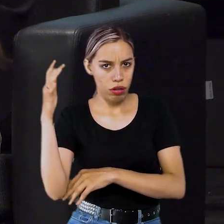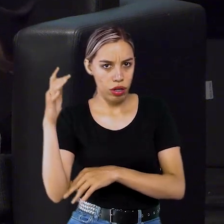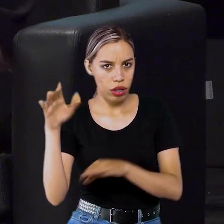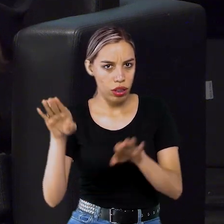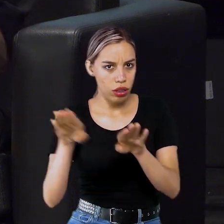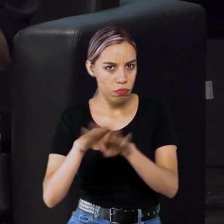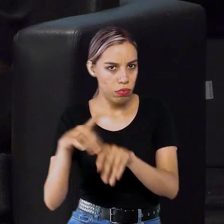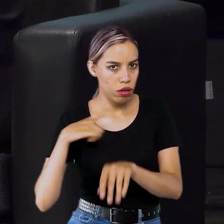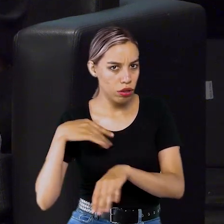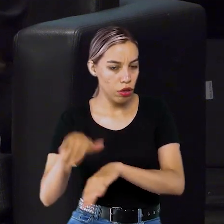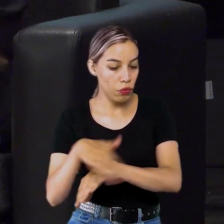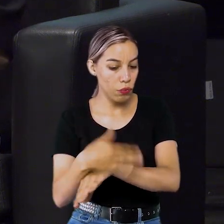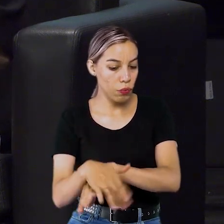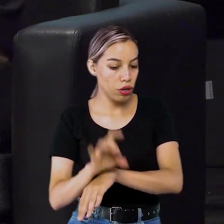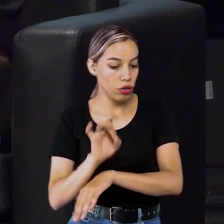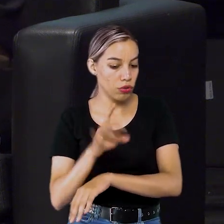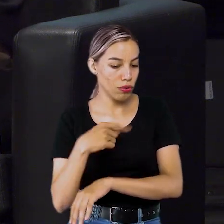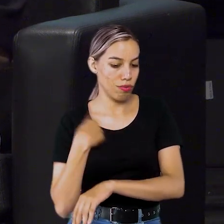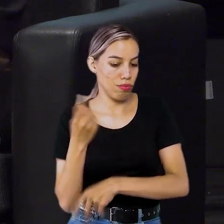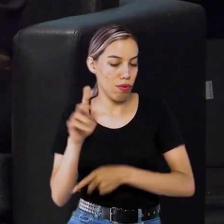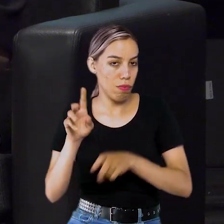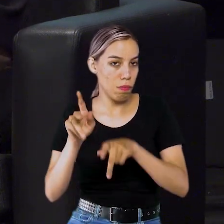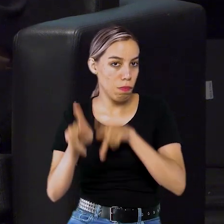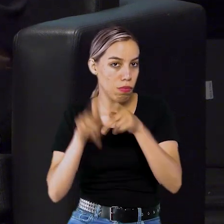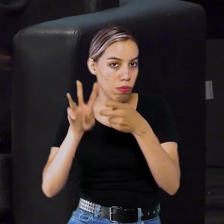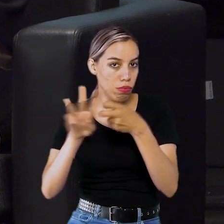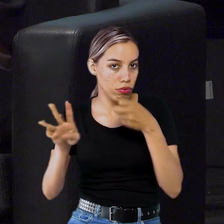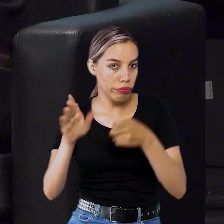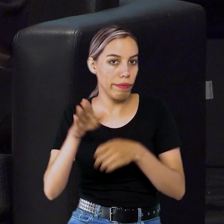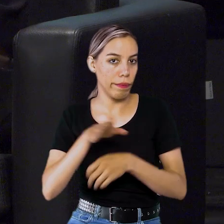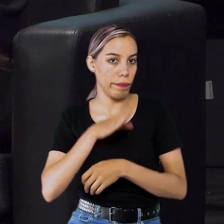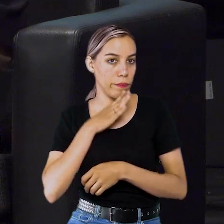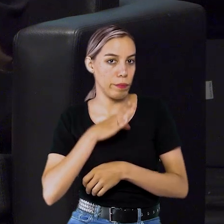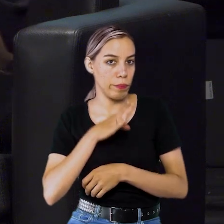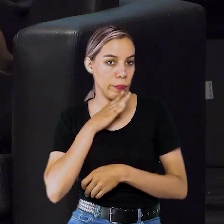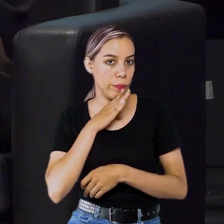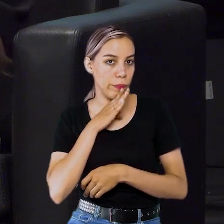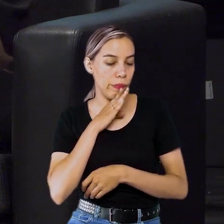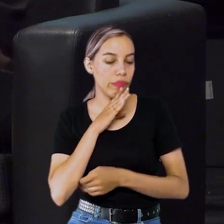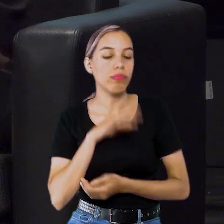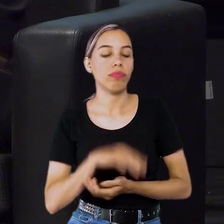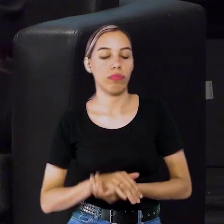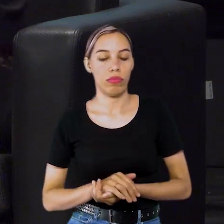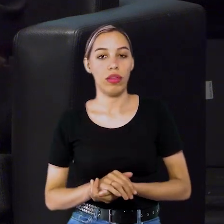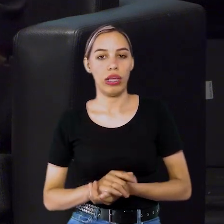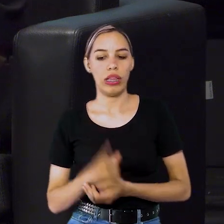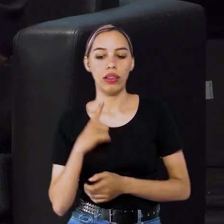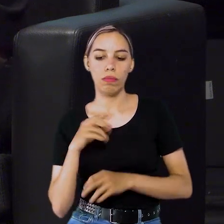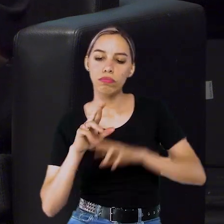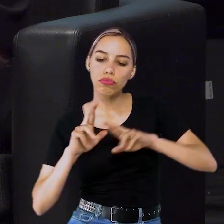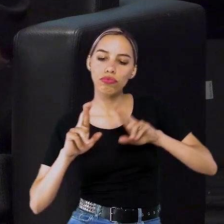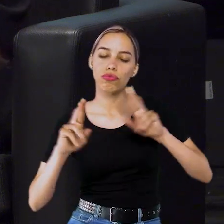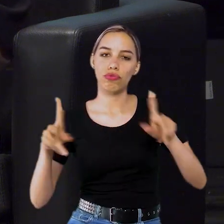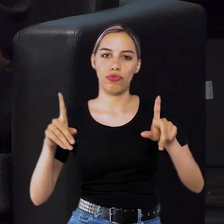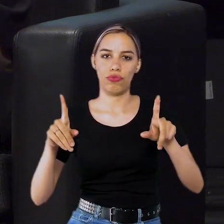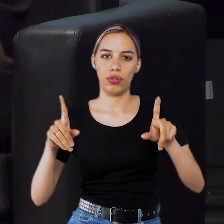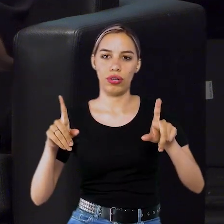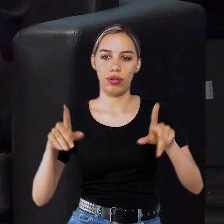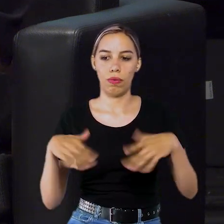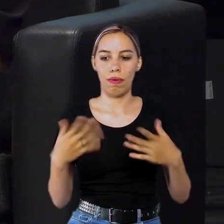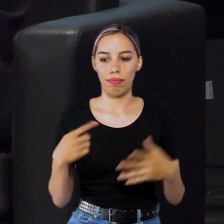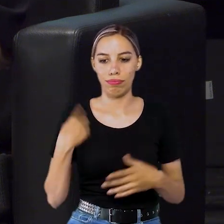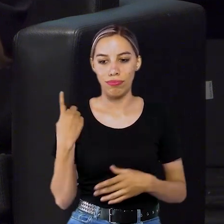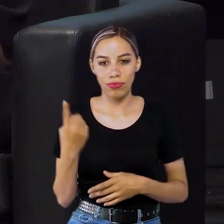né? Mas esse é um conhecimento que nós temos, né? E, enfim, existe uma diferença muito grande, né, quando